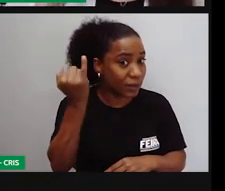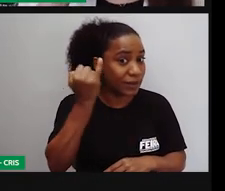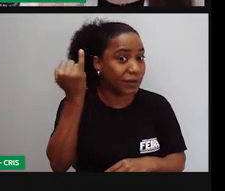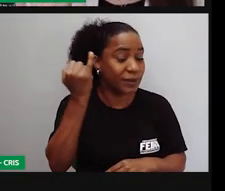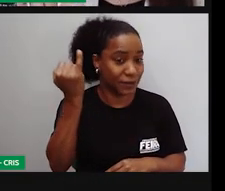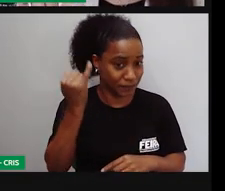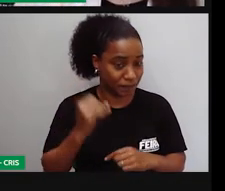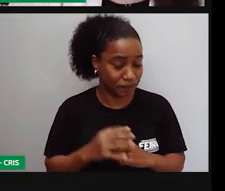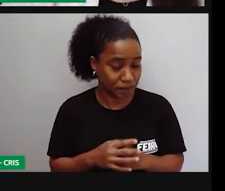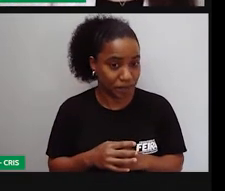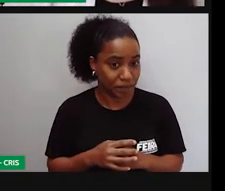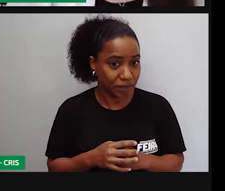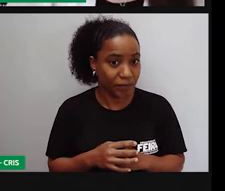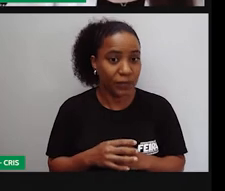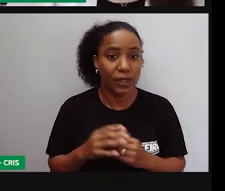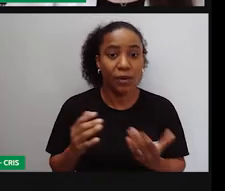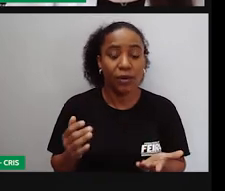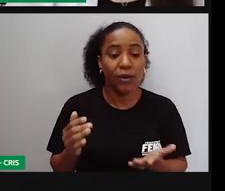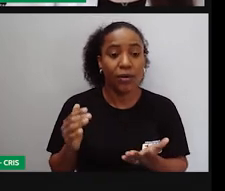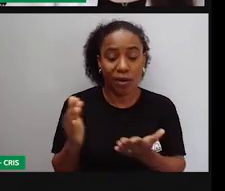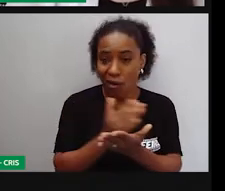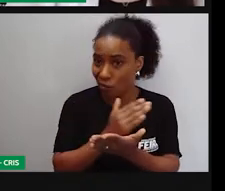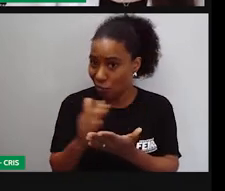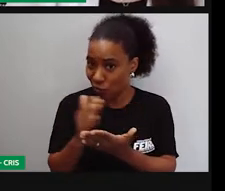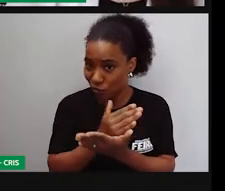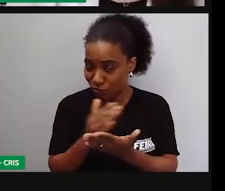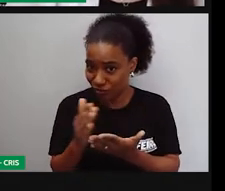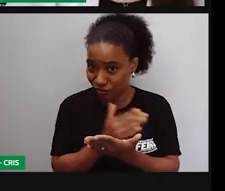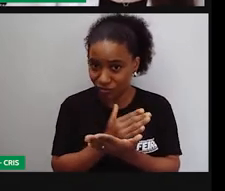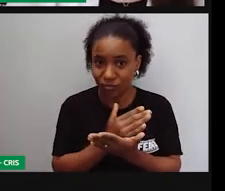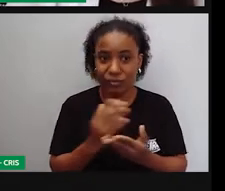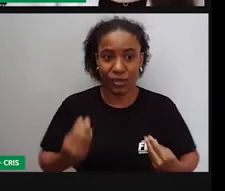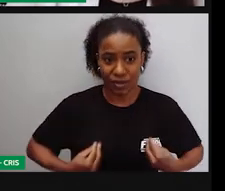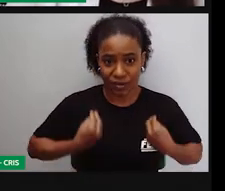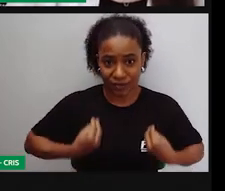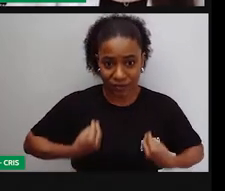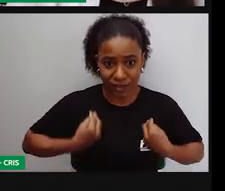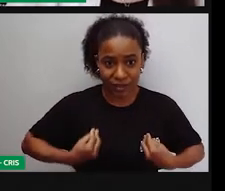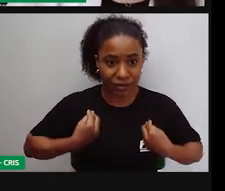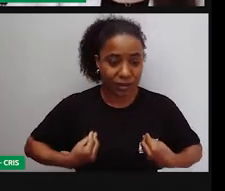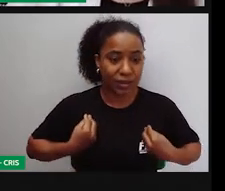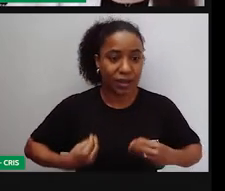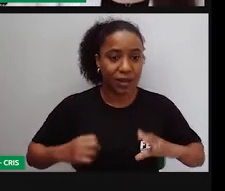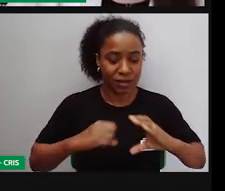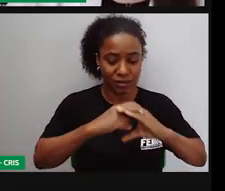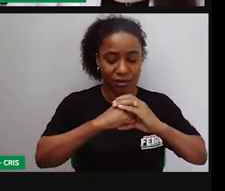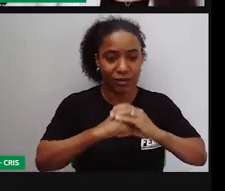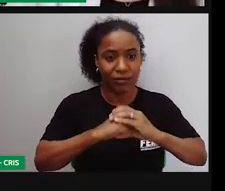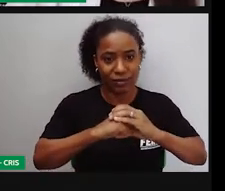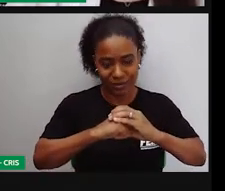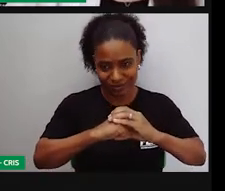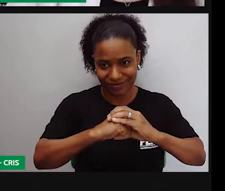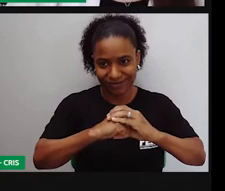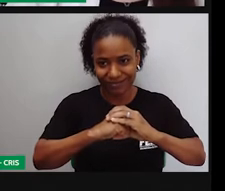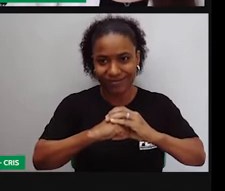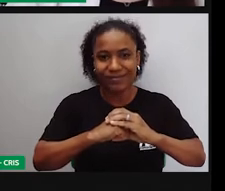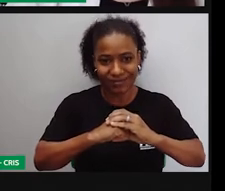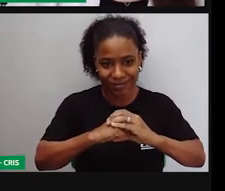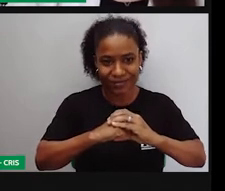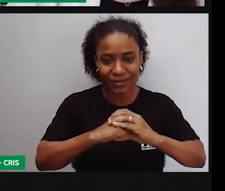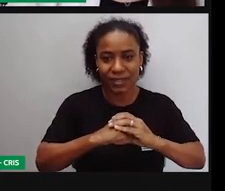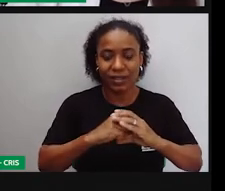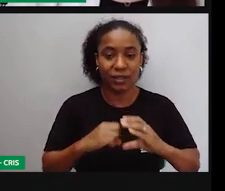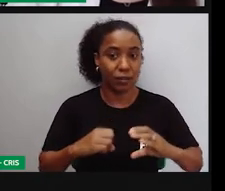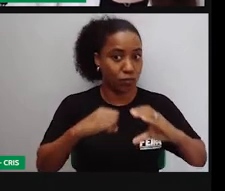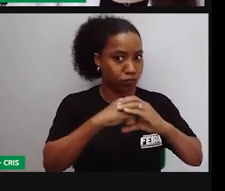ficarem ligadinhos, que poucos organismos eles possuem células procariontes. Atualmente,